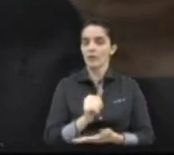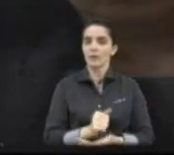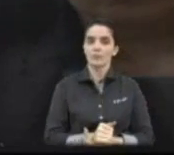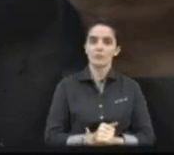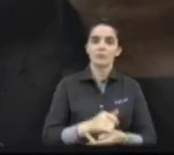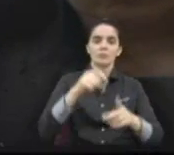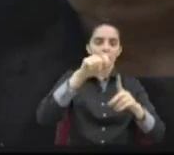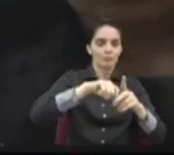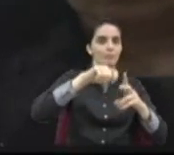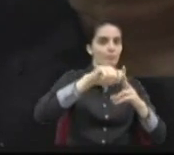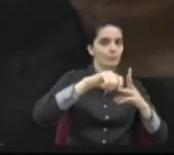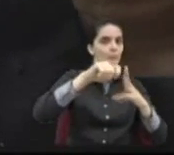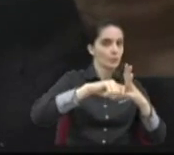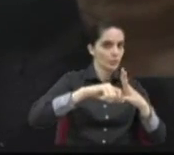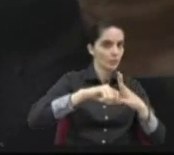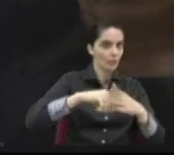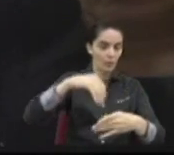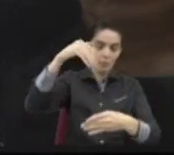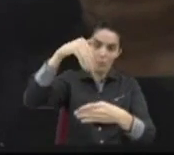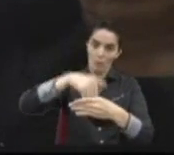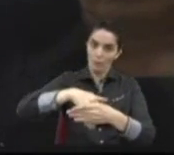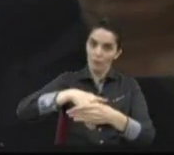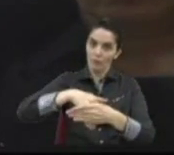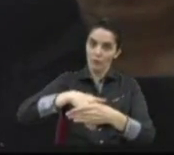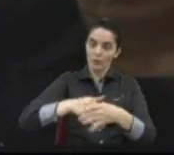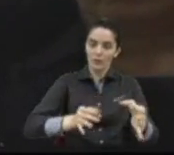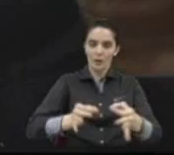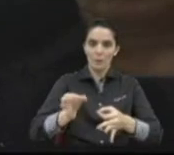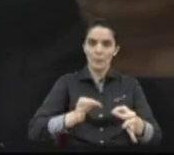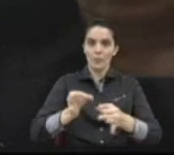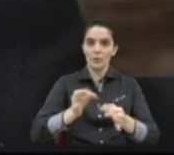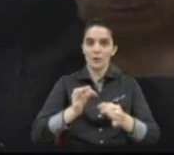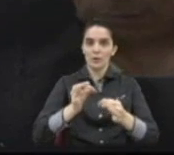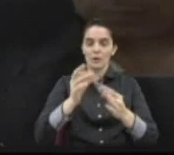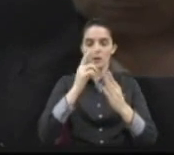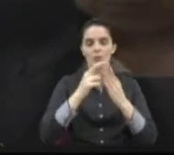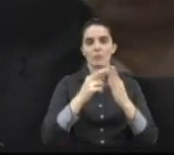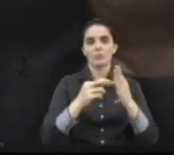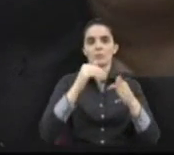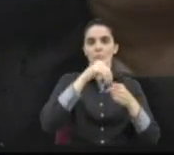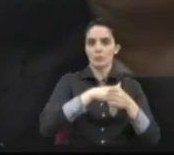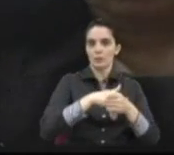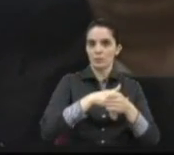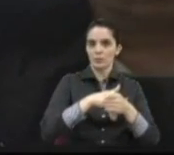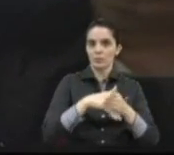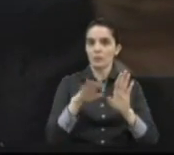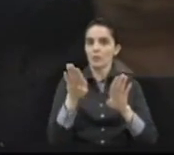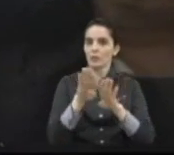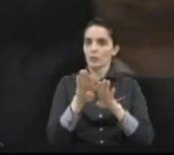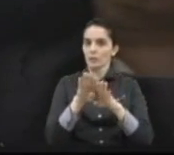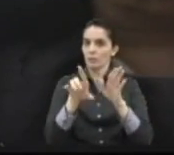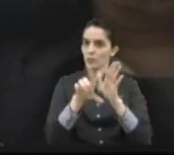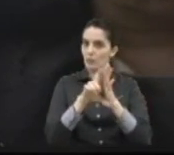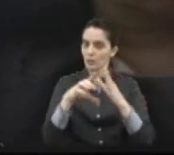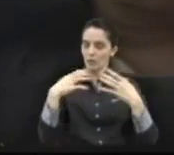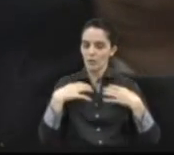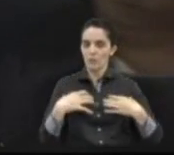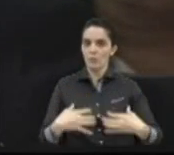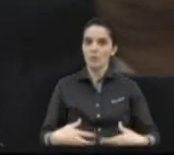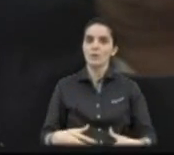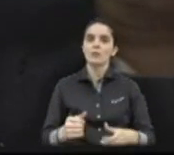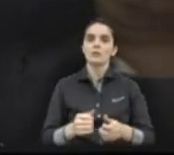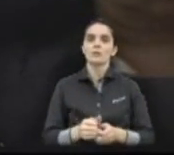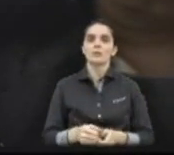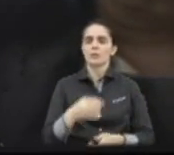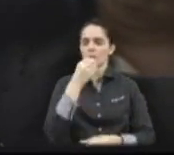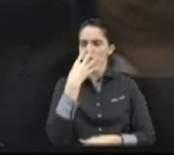meses vindouros, nós estaremos votando para adequar o nosso regimento e também a lei orgânica para o bom funcionamento